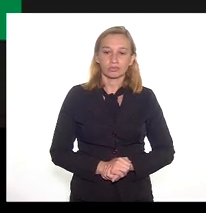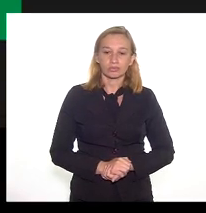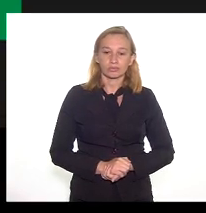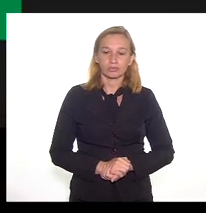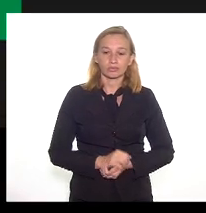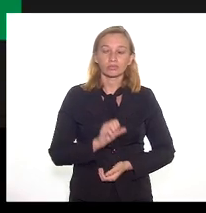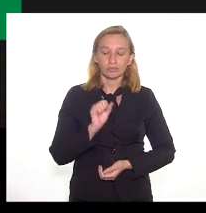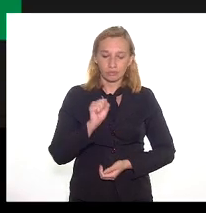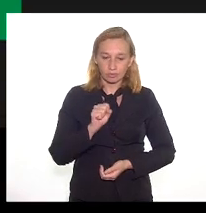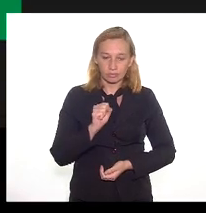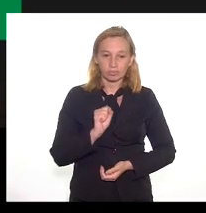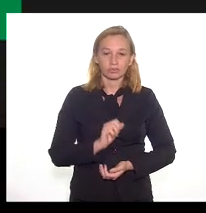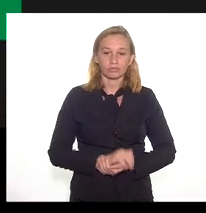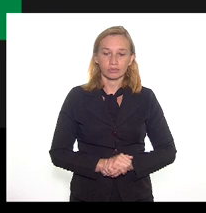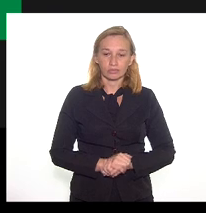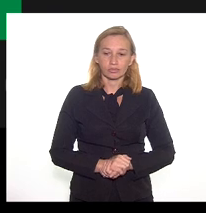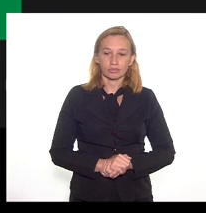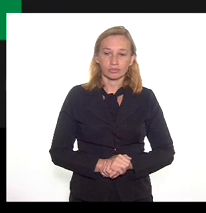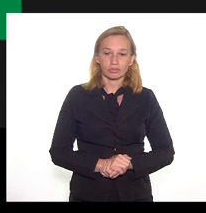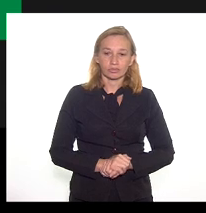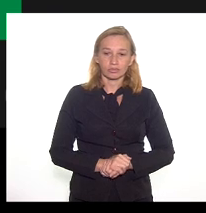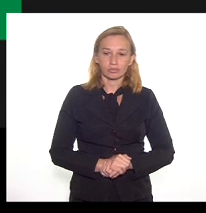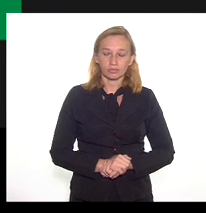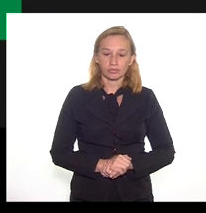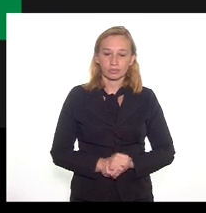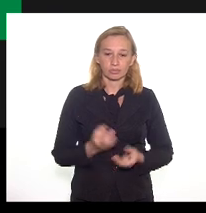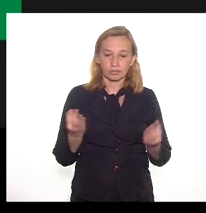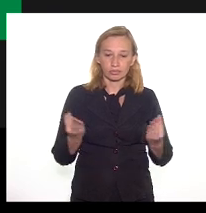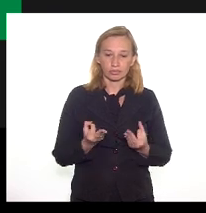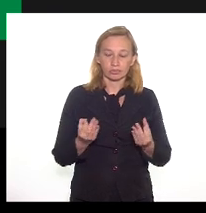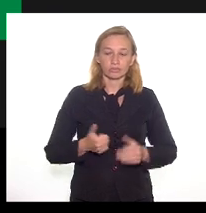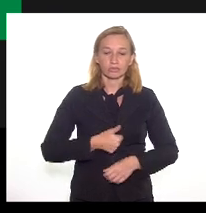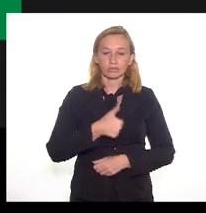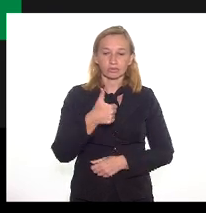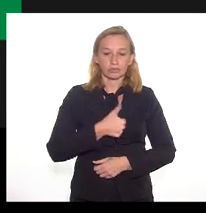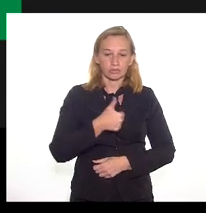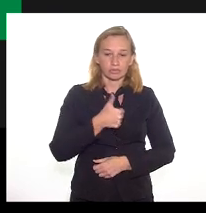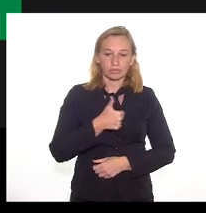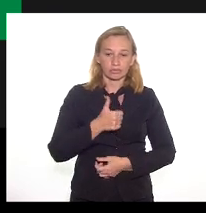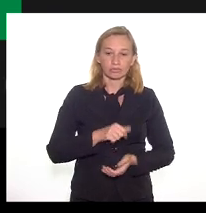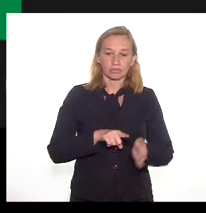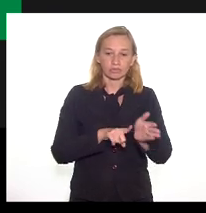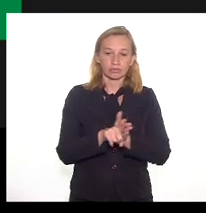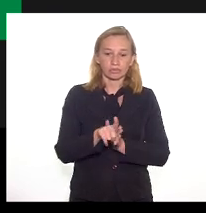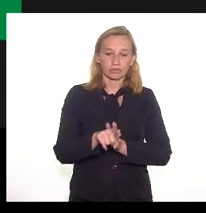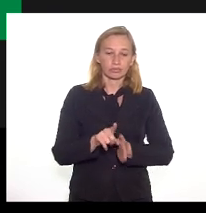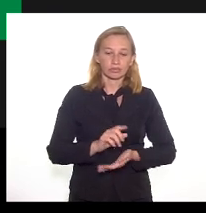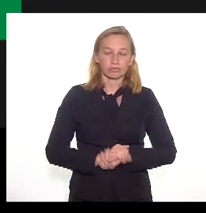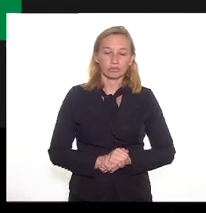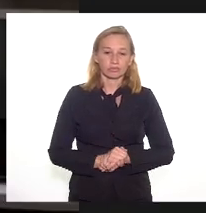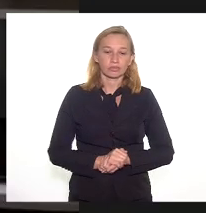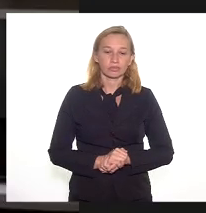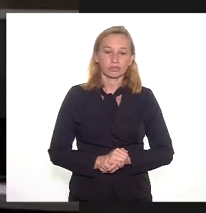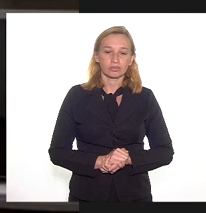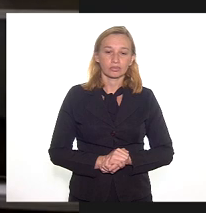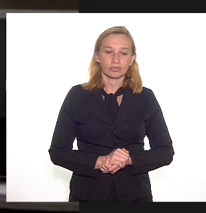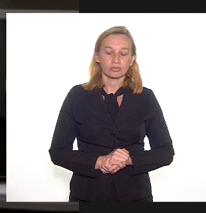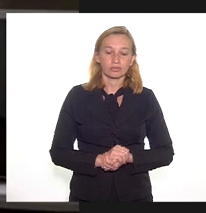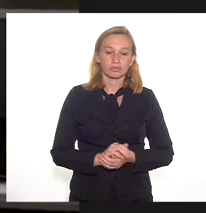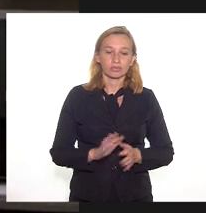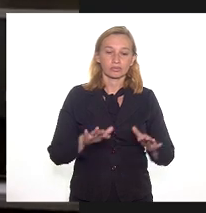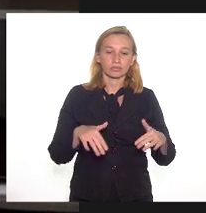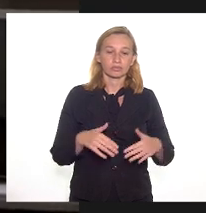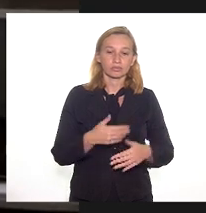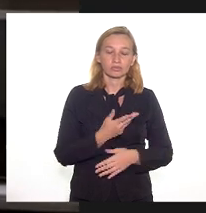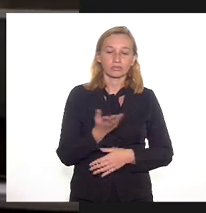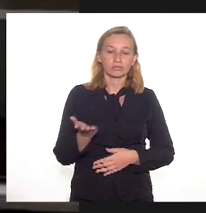Pode ser, deputado, perfeito. Então tá ótimo. Então, a primeira pergunta é a seguinte: quais são